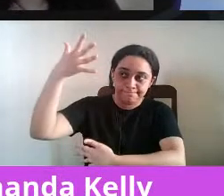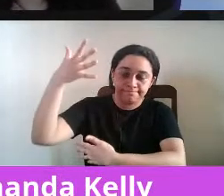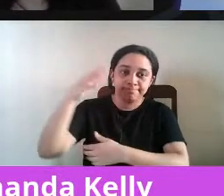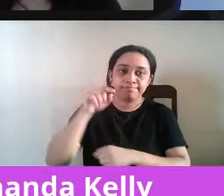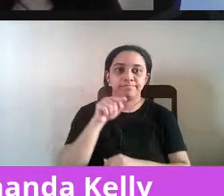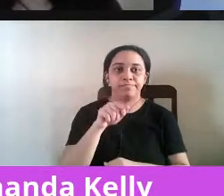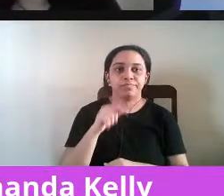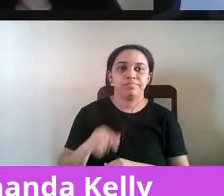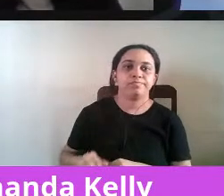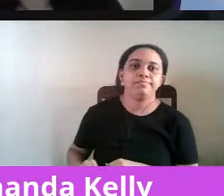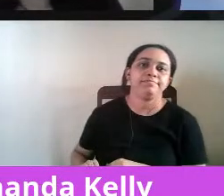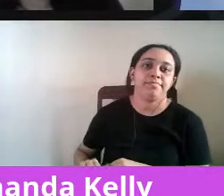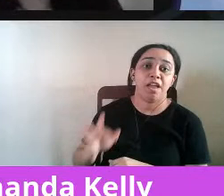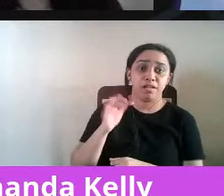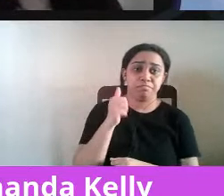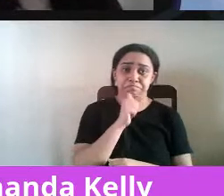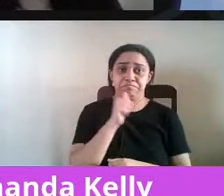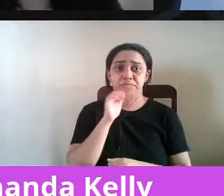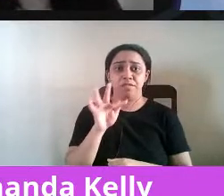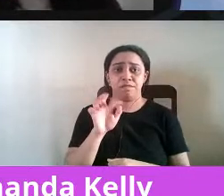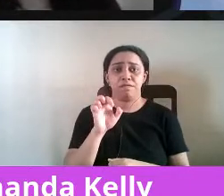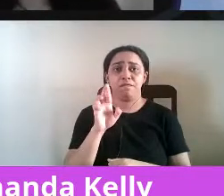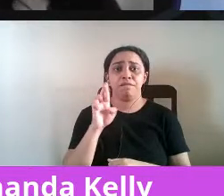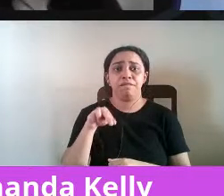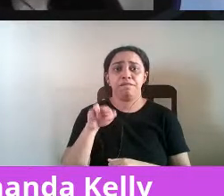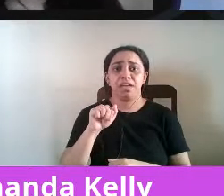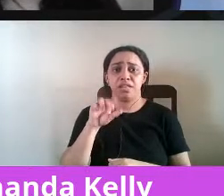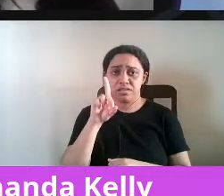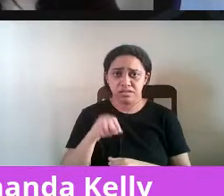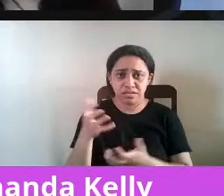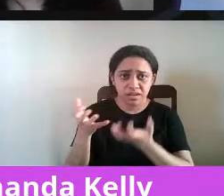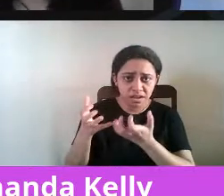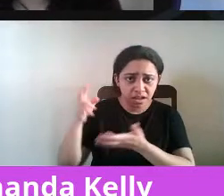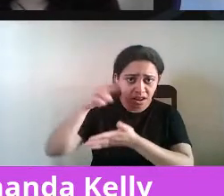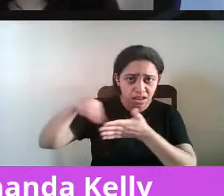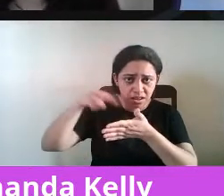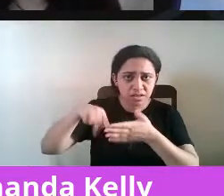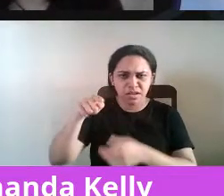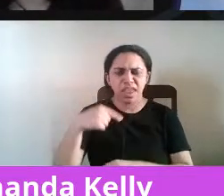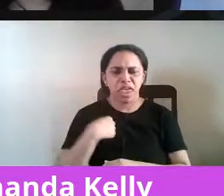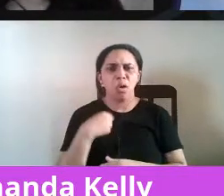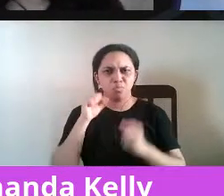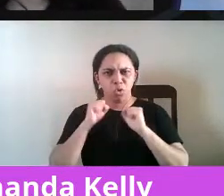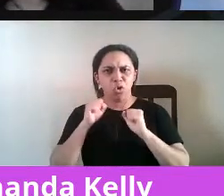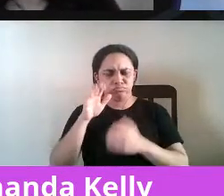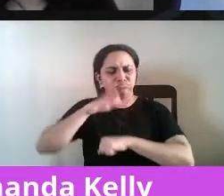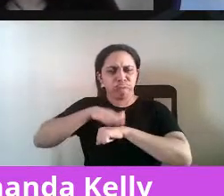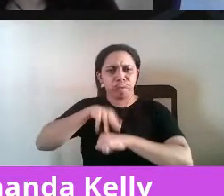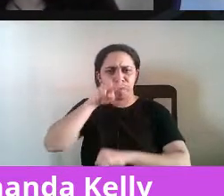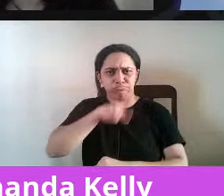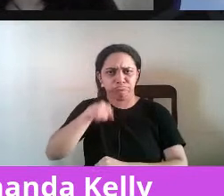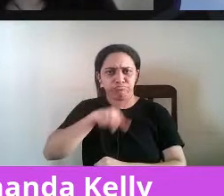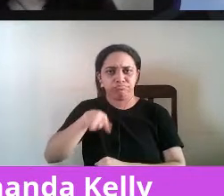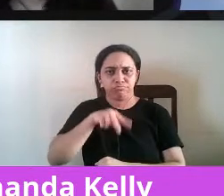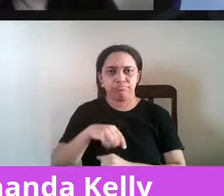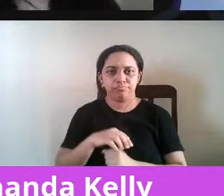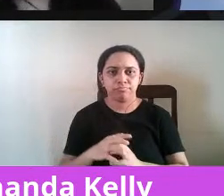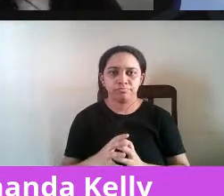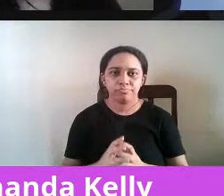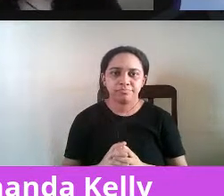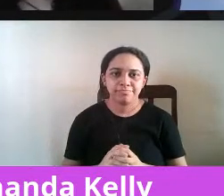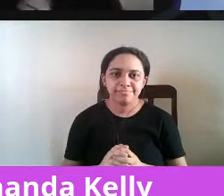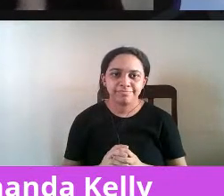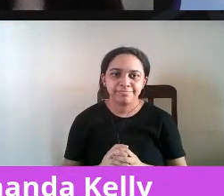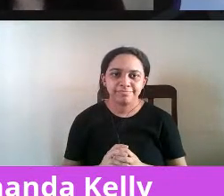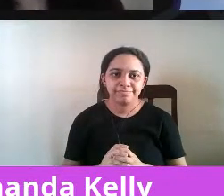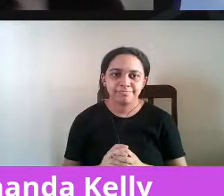da Fernanda. Não. A senhora consegue ler ou quer que a gente leia para a senhora? Não, eu leio aqui mesmo. São exemplos, são expressões idiomáticas. Se